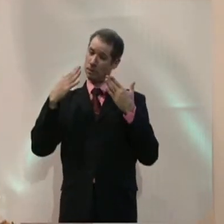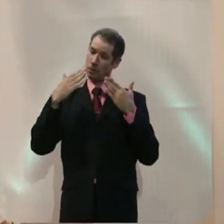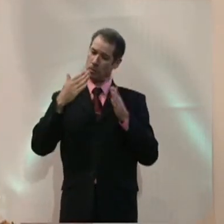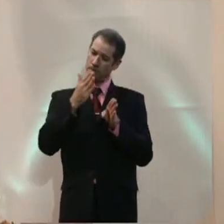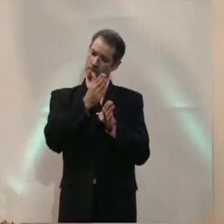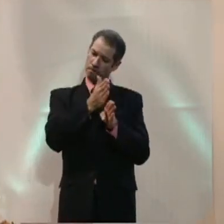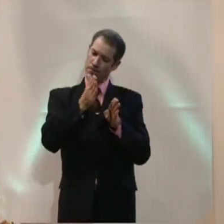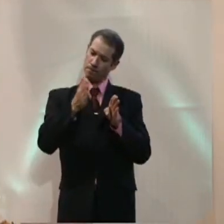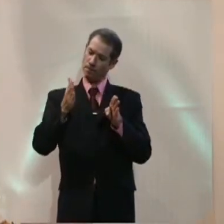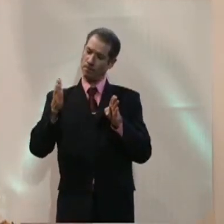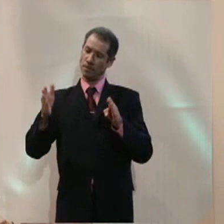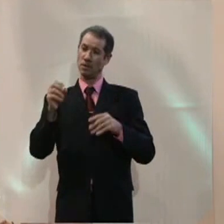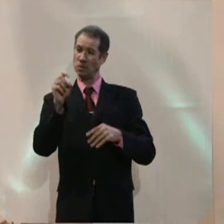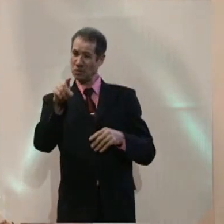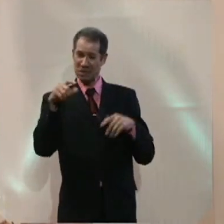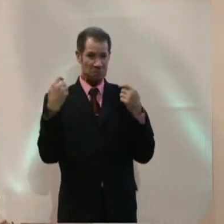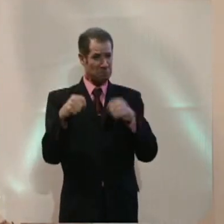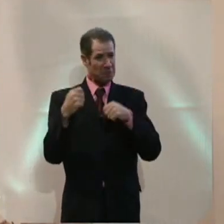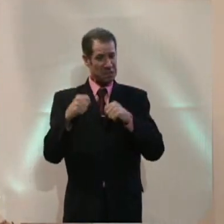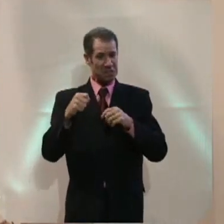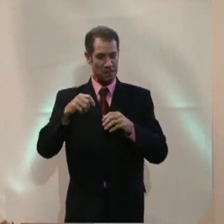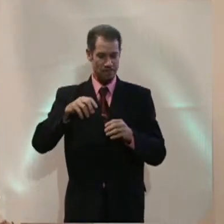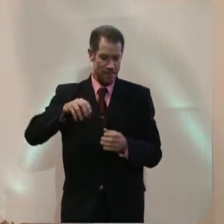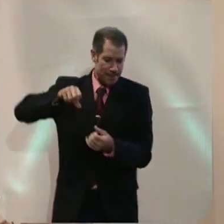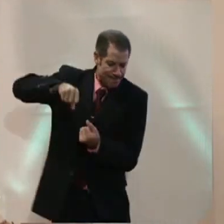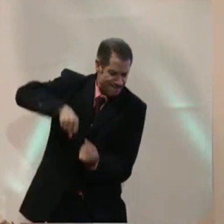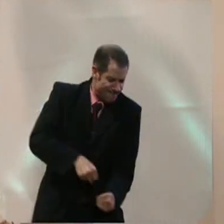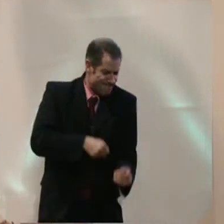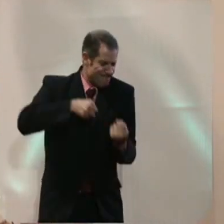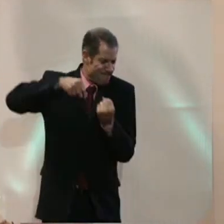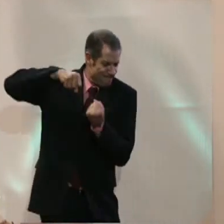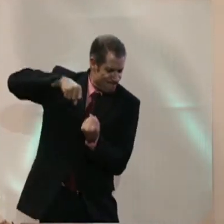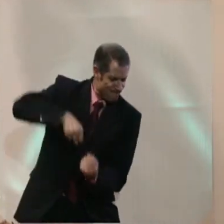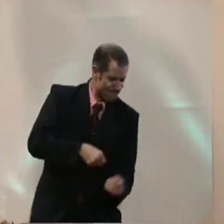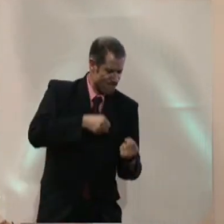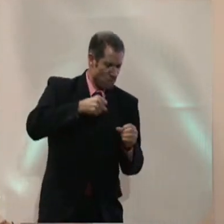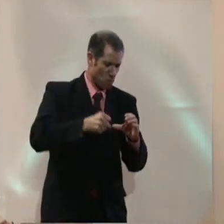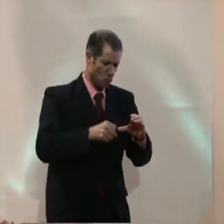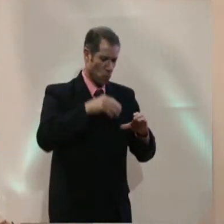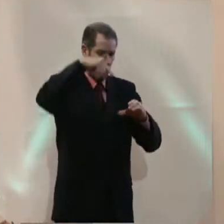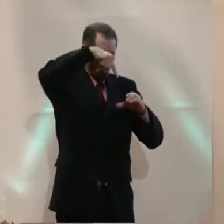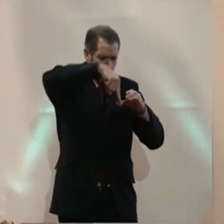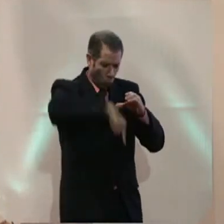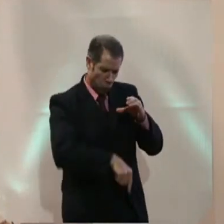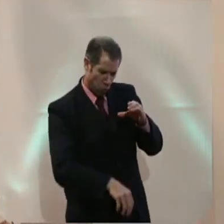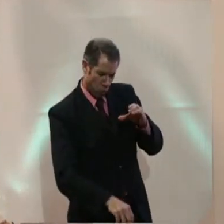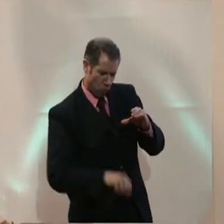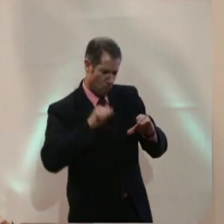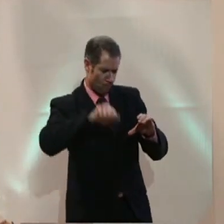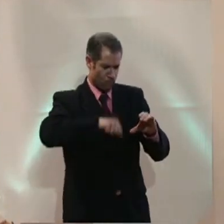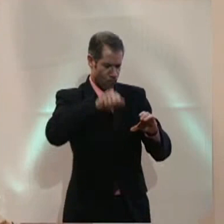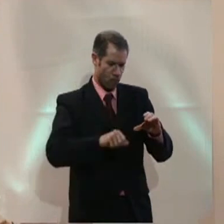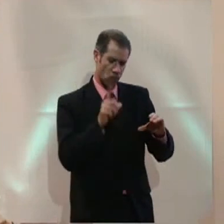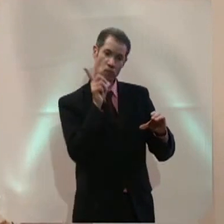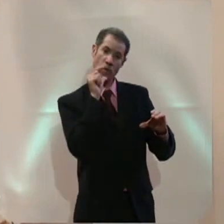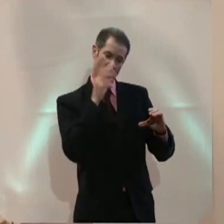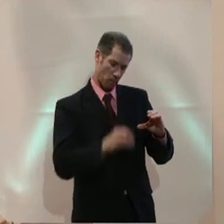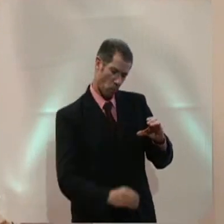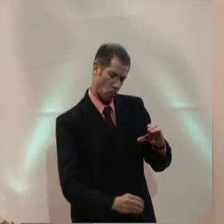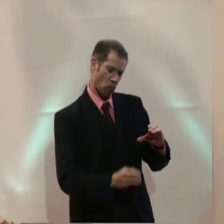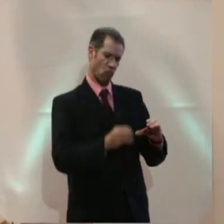processo? É que você não precisa cavar um novo poço, porque você sabe que aquele poço tem